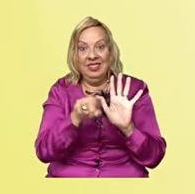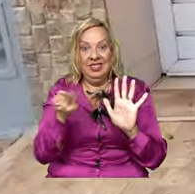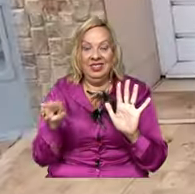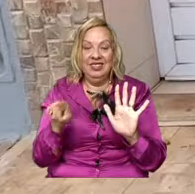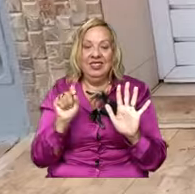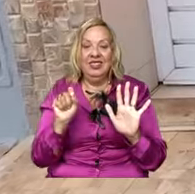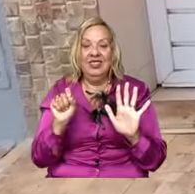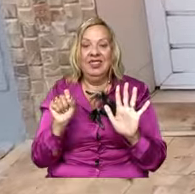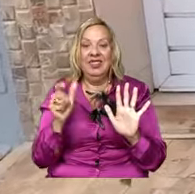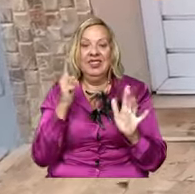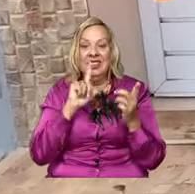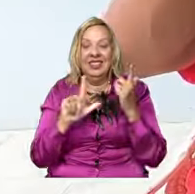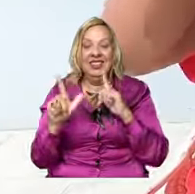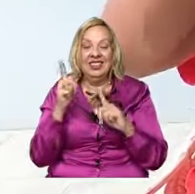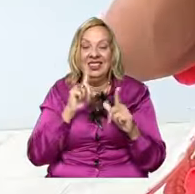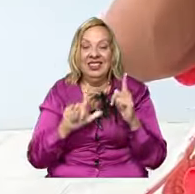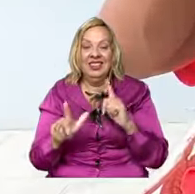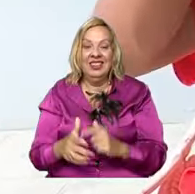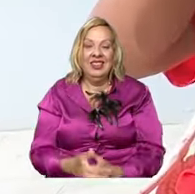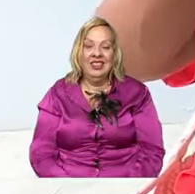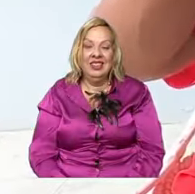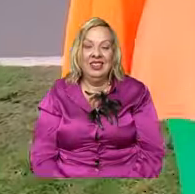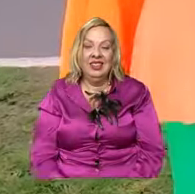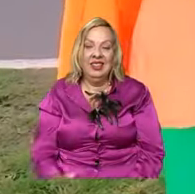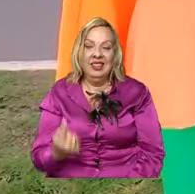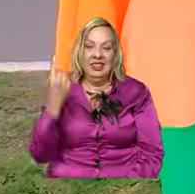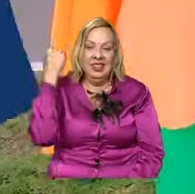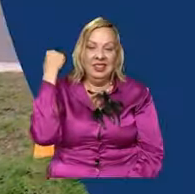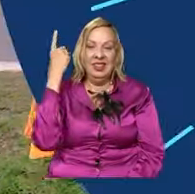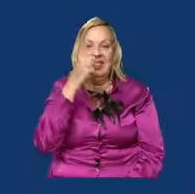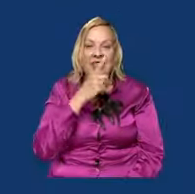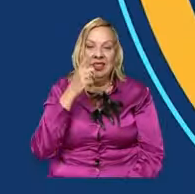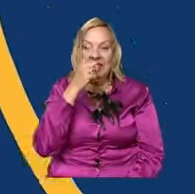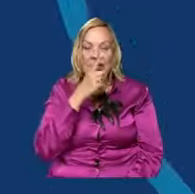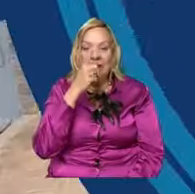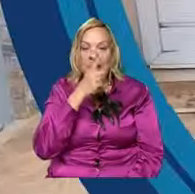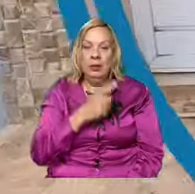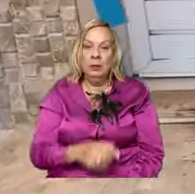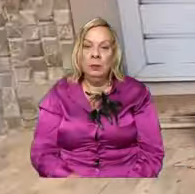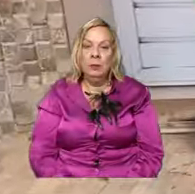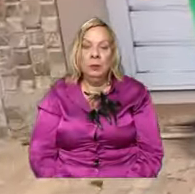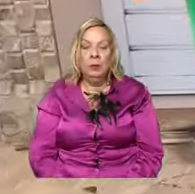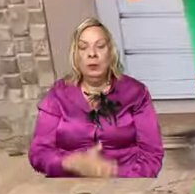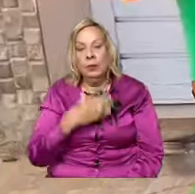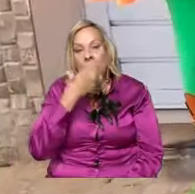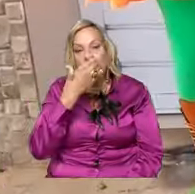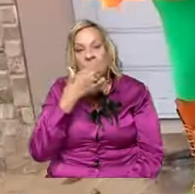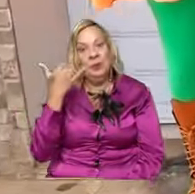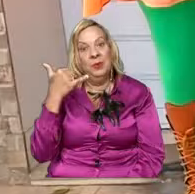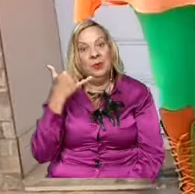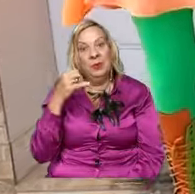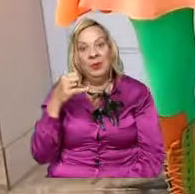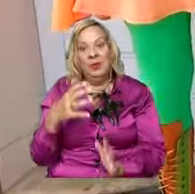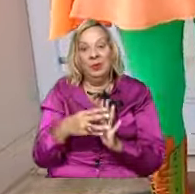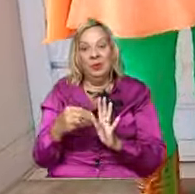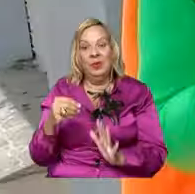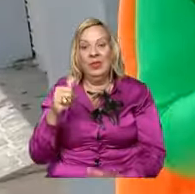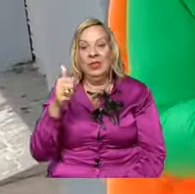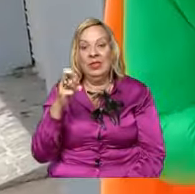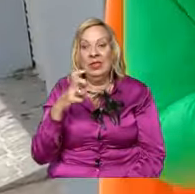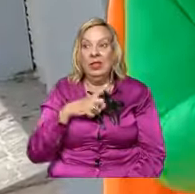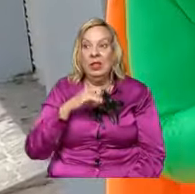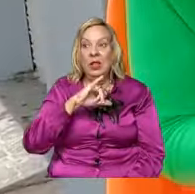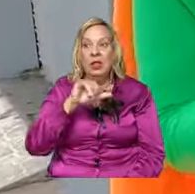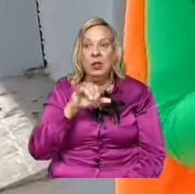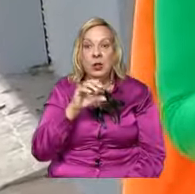agora os grandes contemplados do último domingão. Teve iPhone 15 para o José de Lagarto. Tá